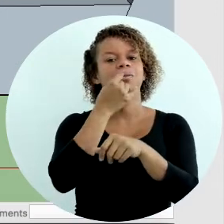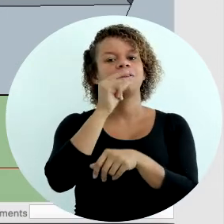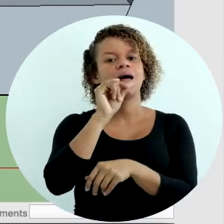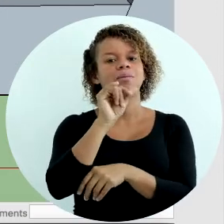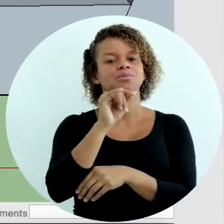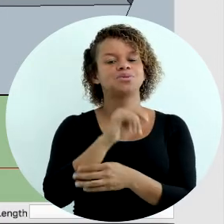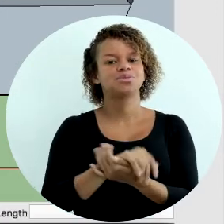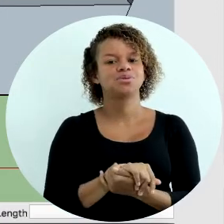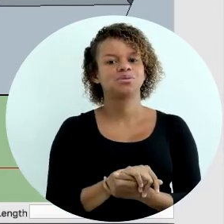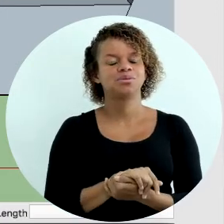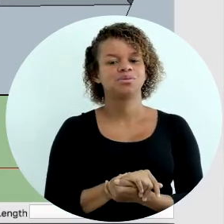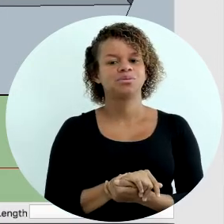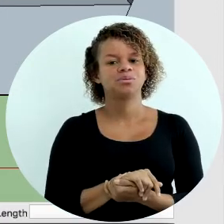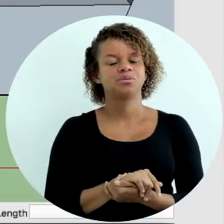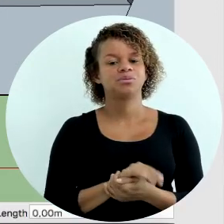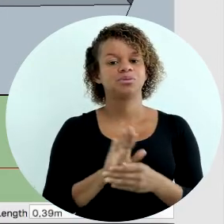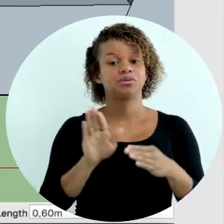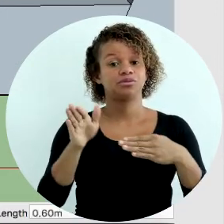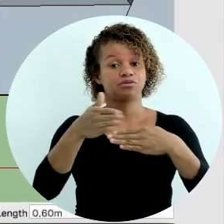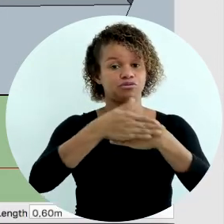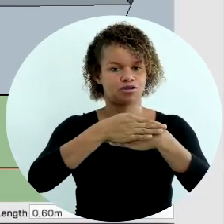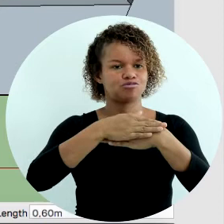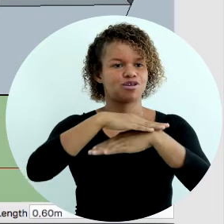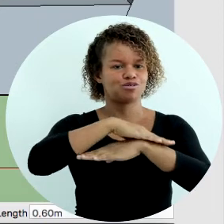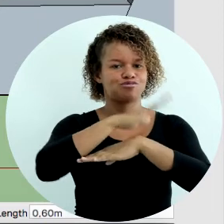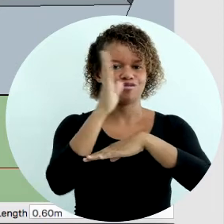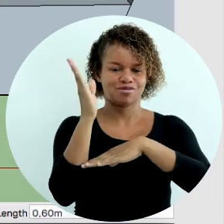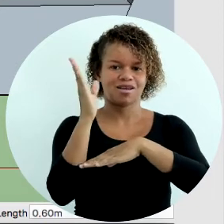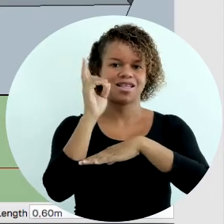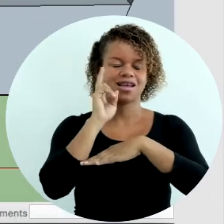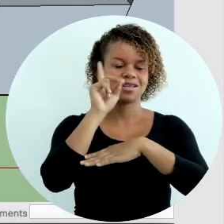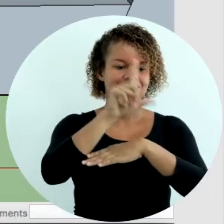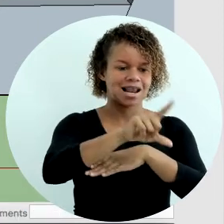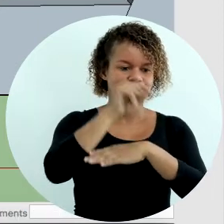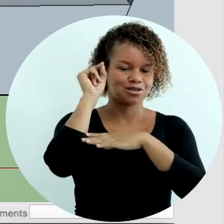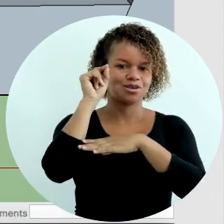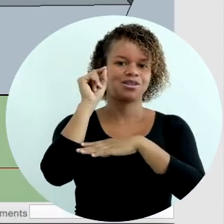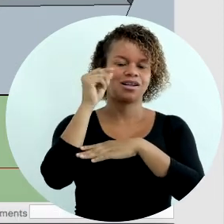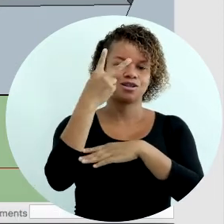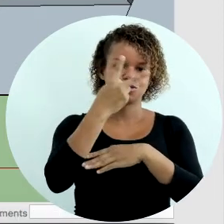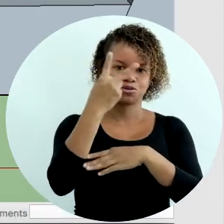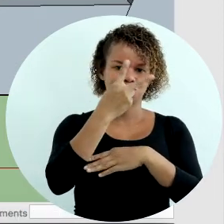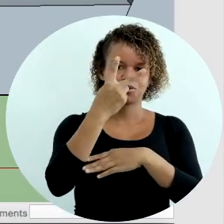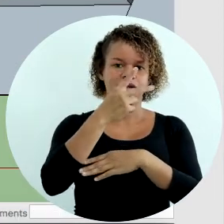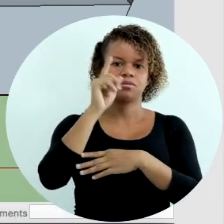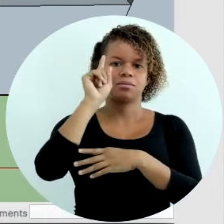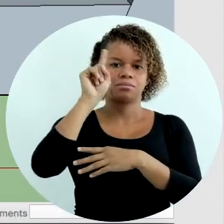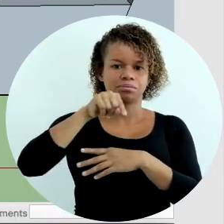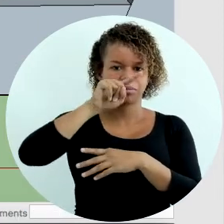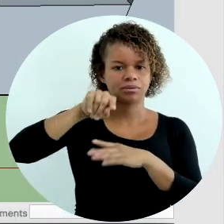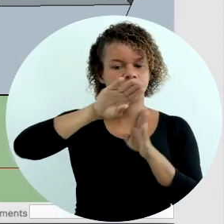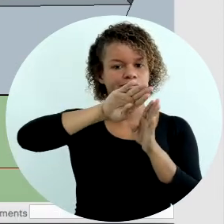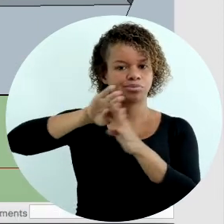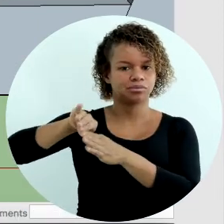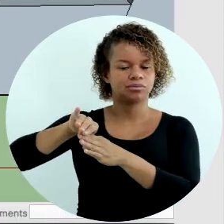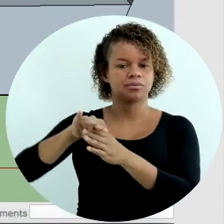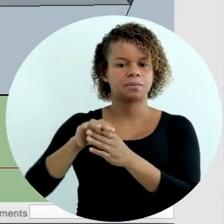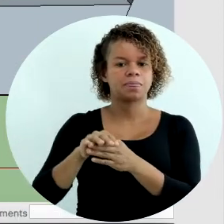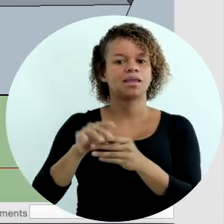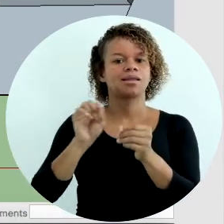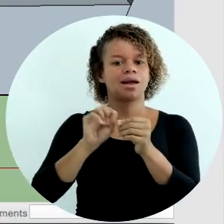utilizando a ferramenta do lápis, fechar a janela e, selecionando essas duas linhas,